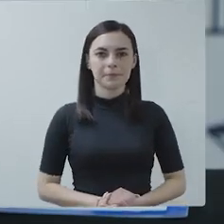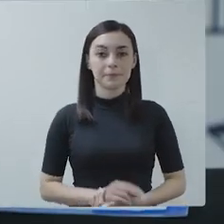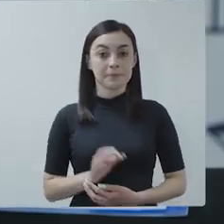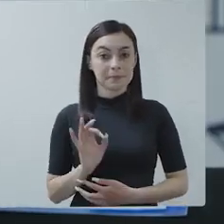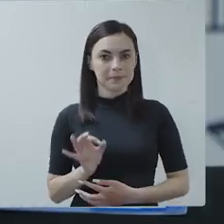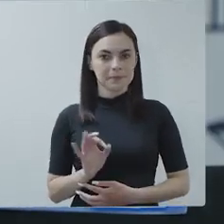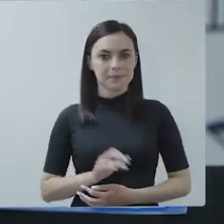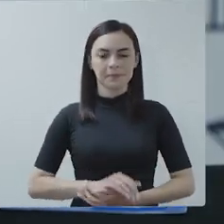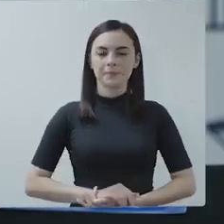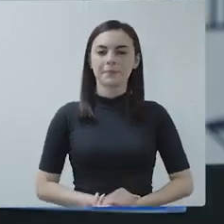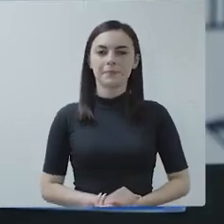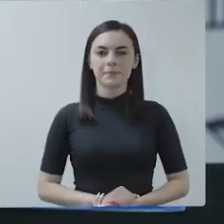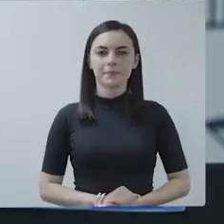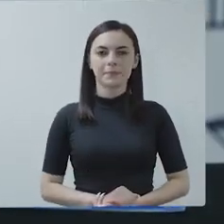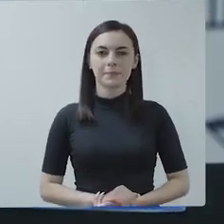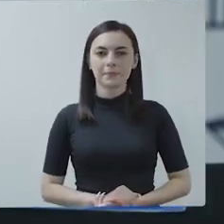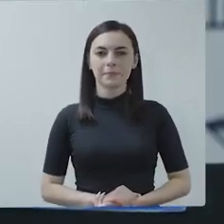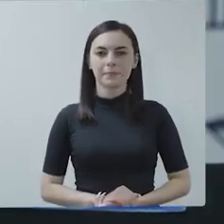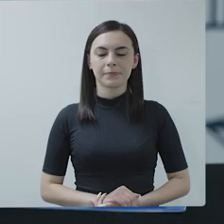Certo?